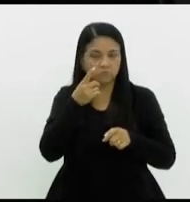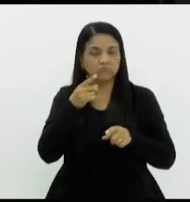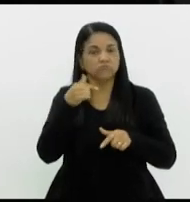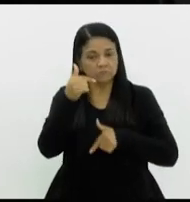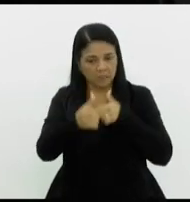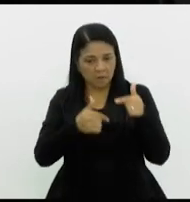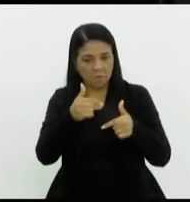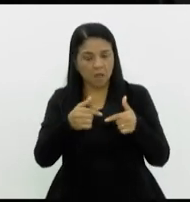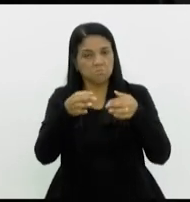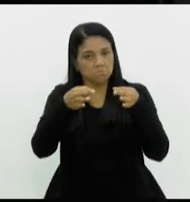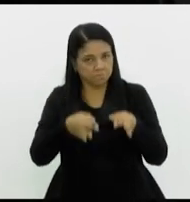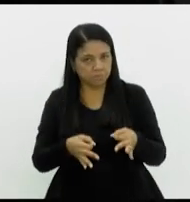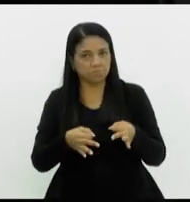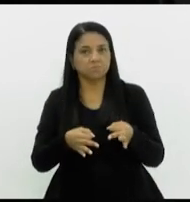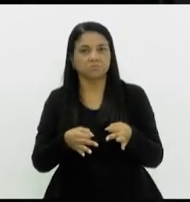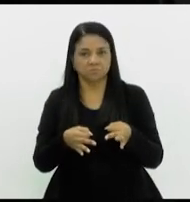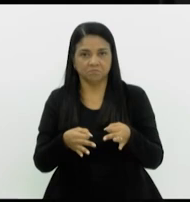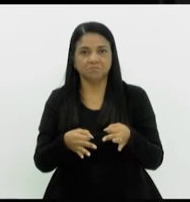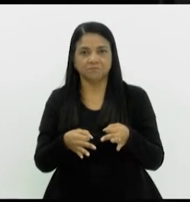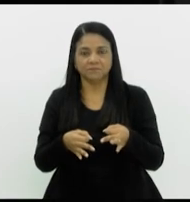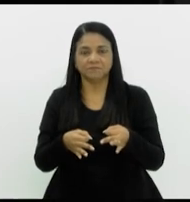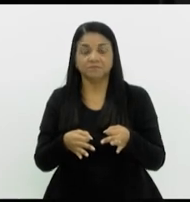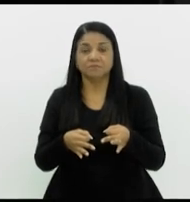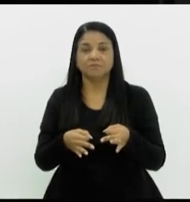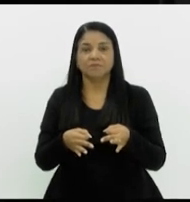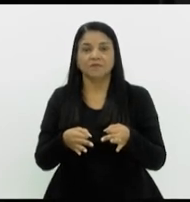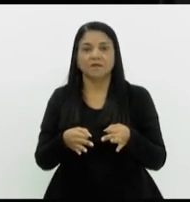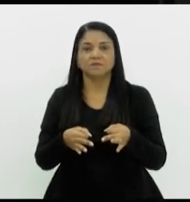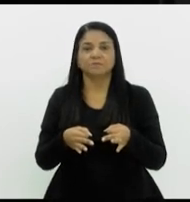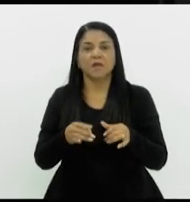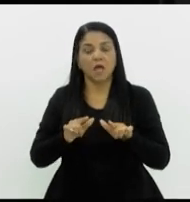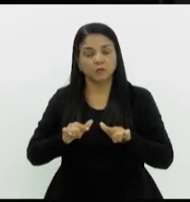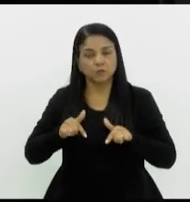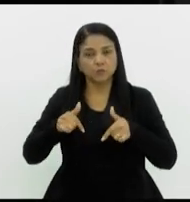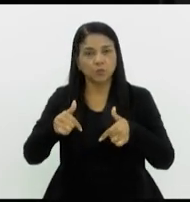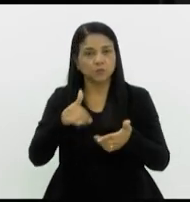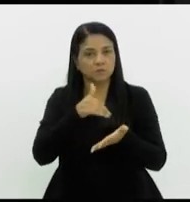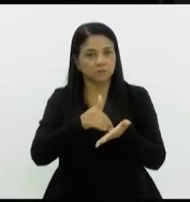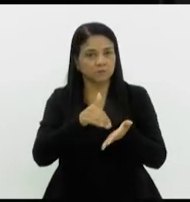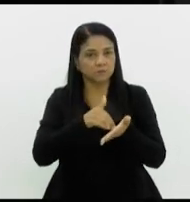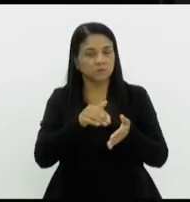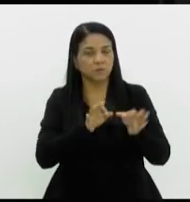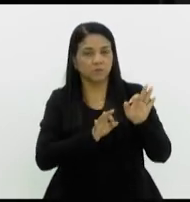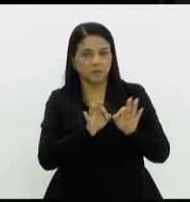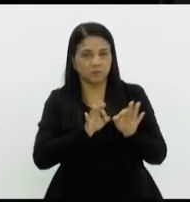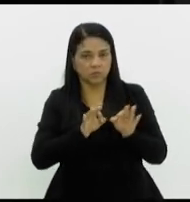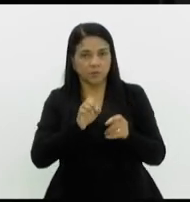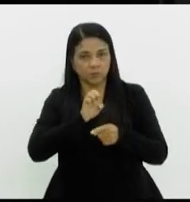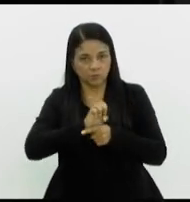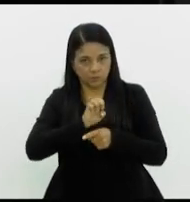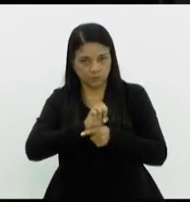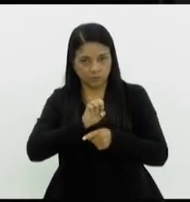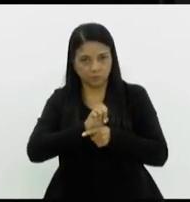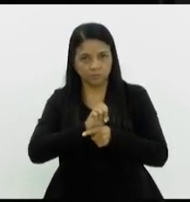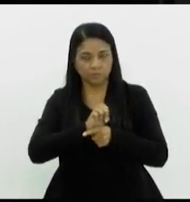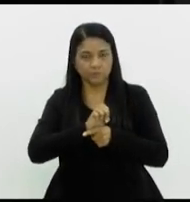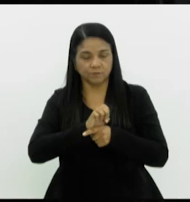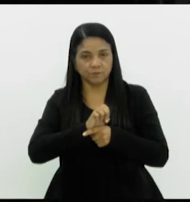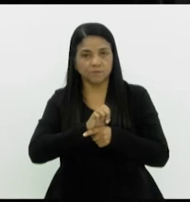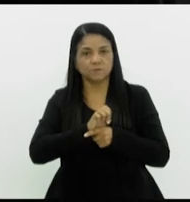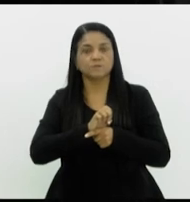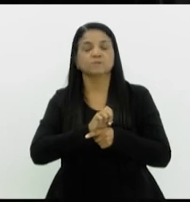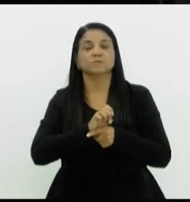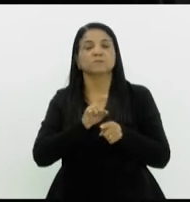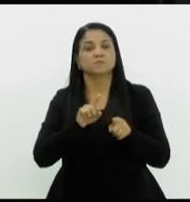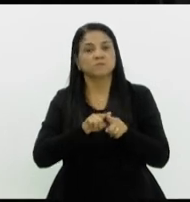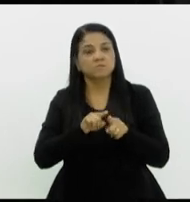para que essa atuação da Secretaria de Planejamento do Estado seja